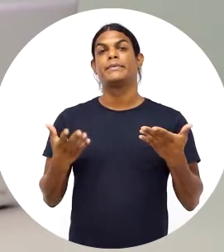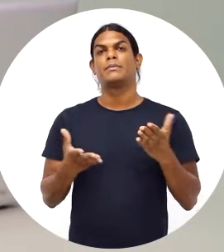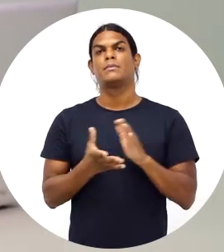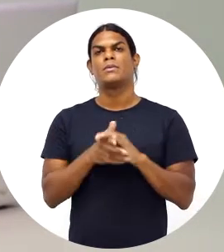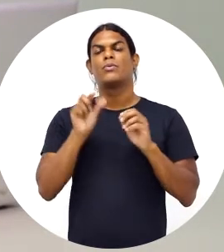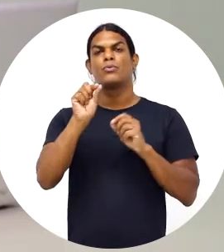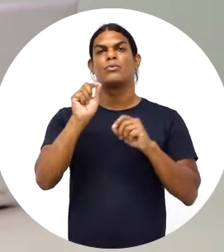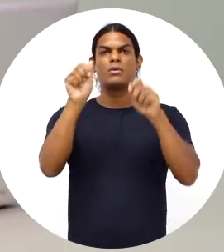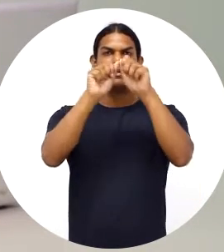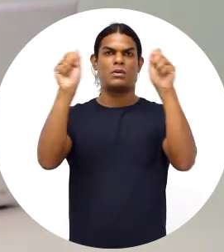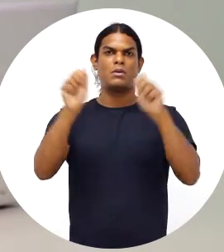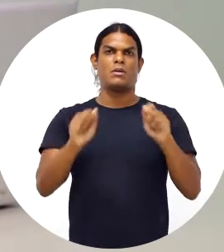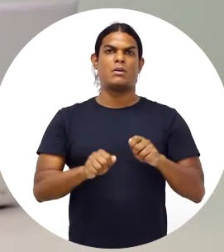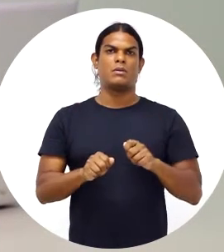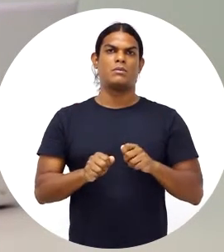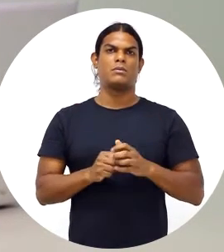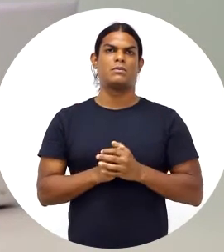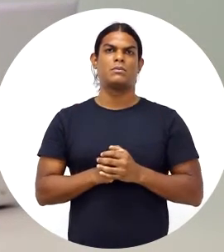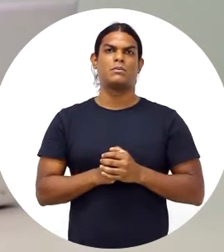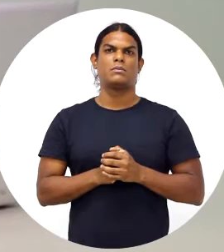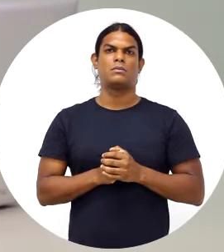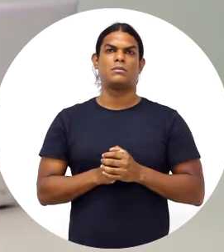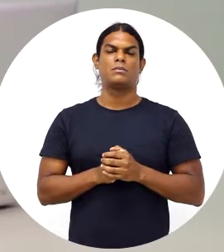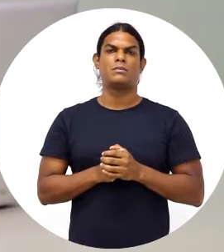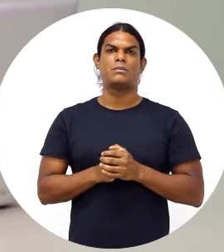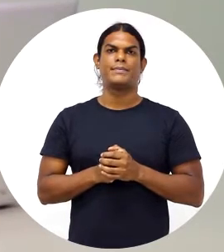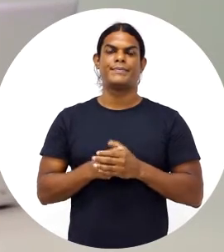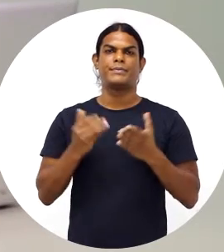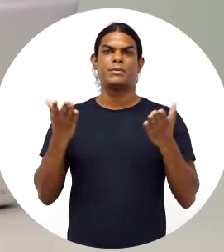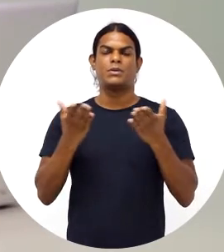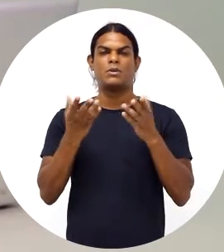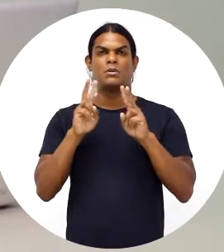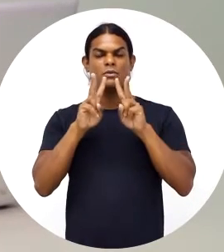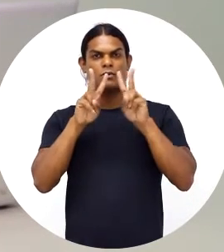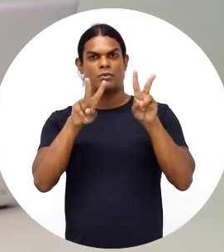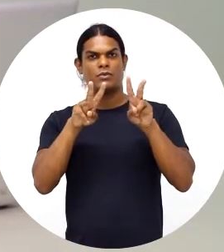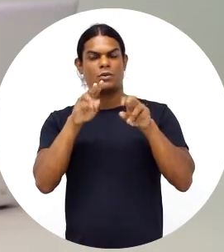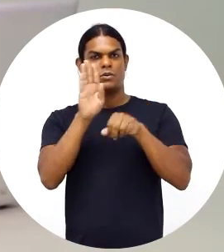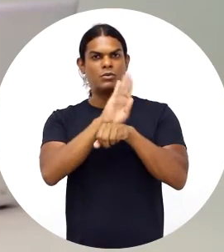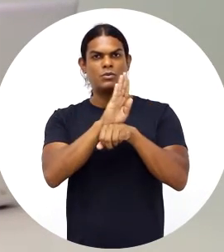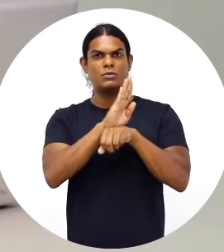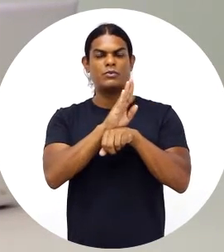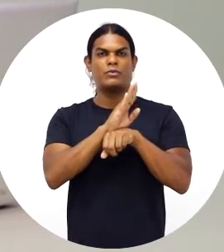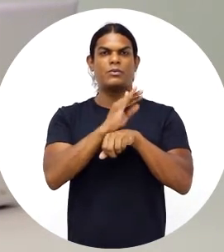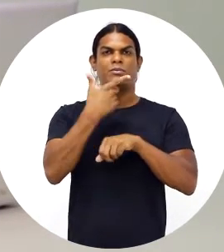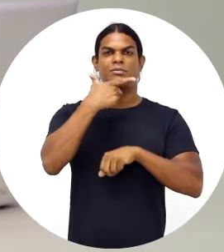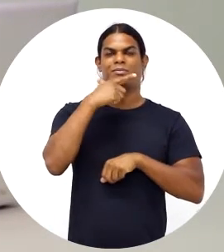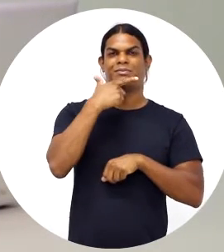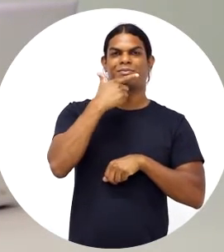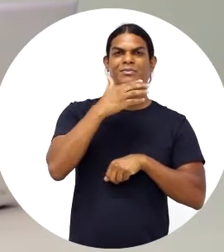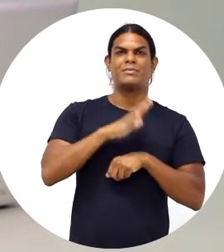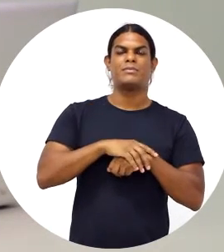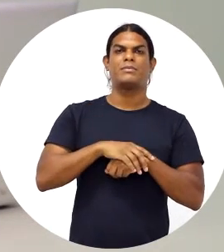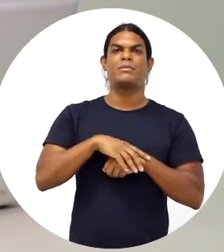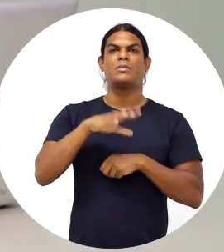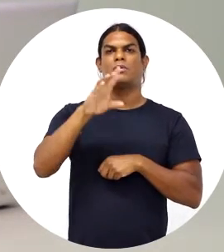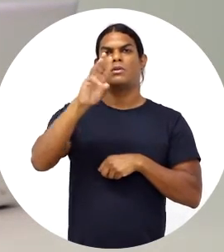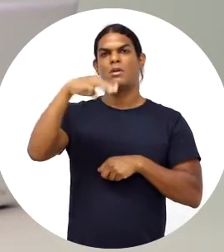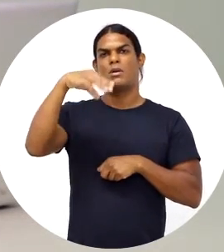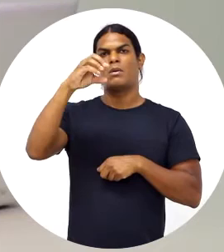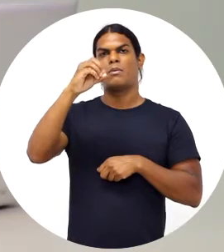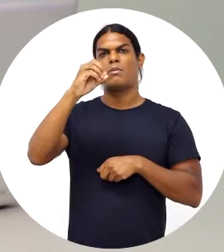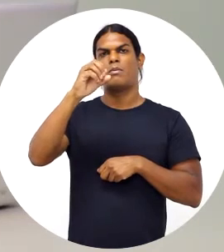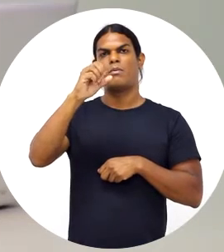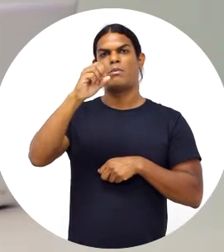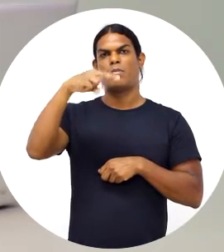Afinal, o que é arte? Acabamos de ver um trecho do filme O Sorriso da Mona Lisa. Nesse filme,